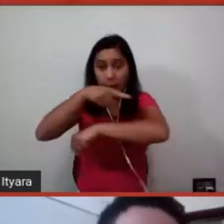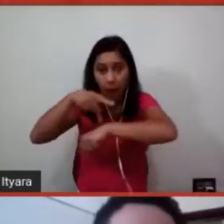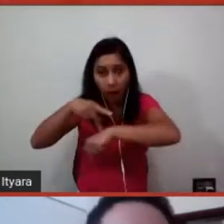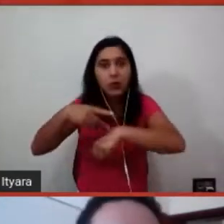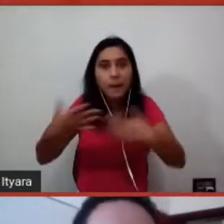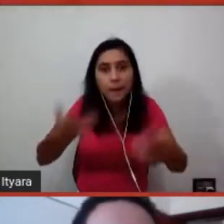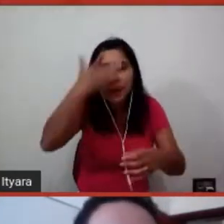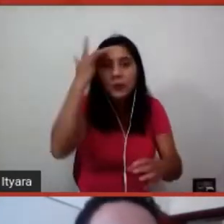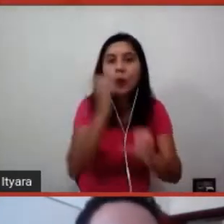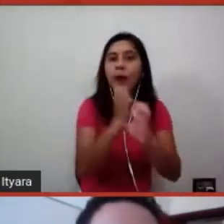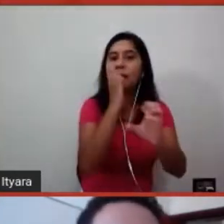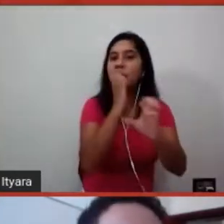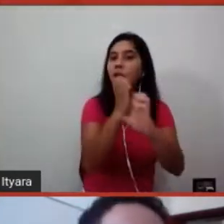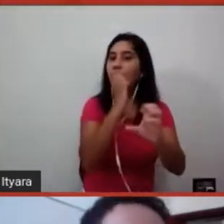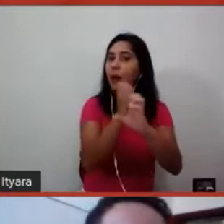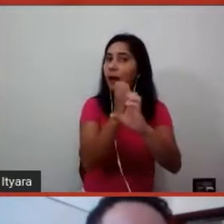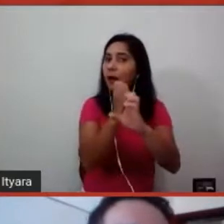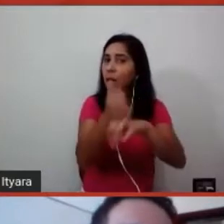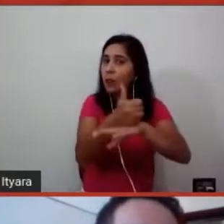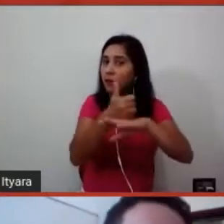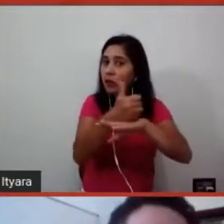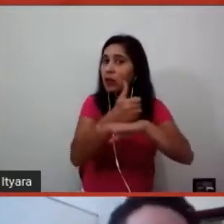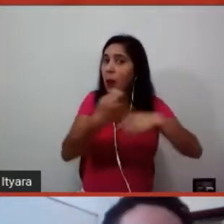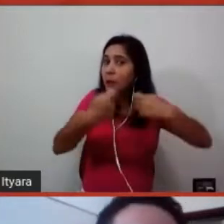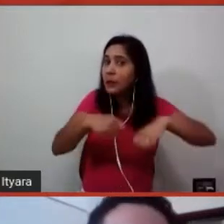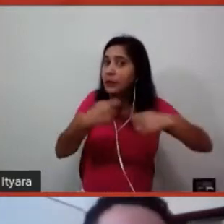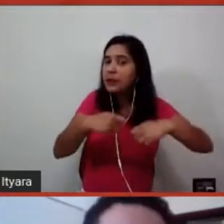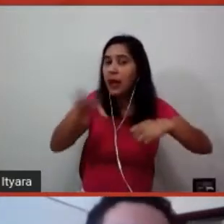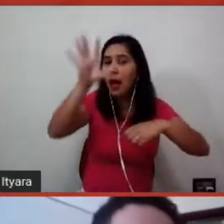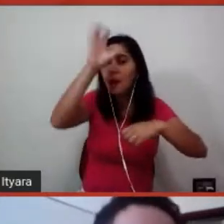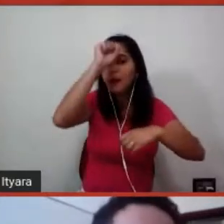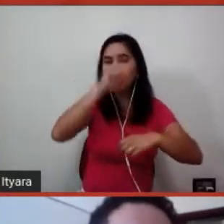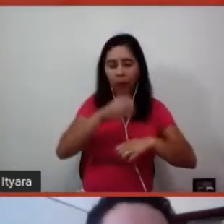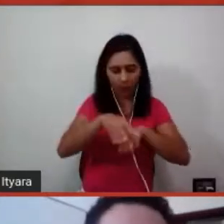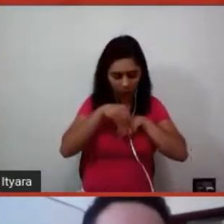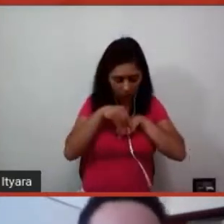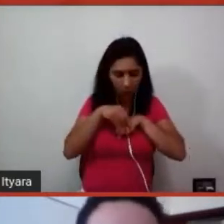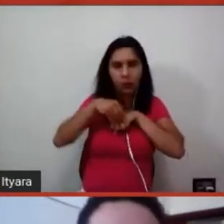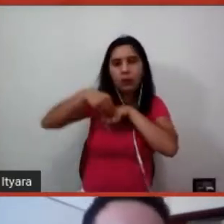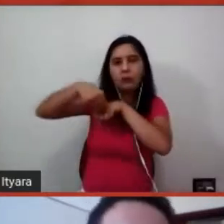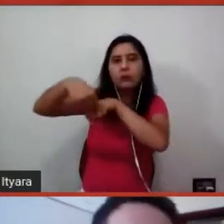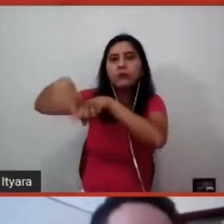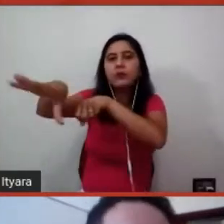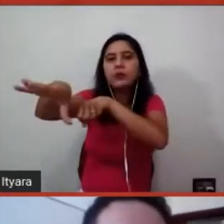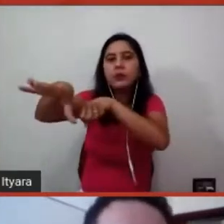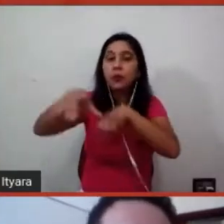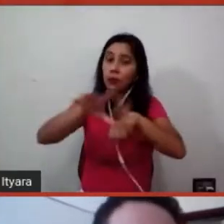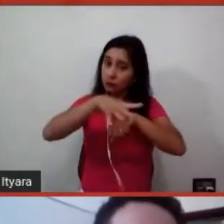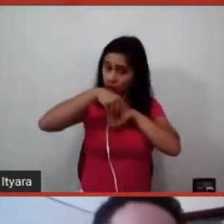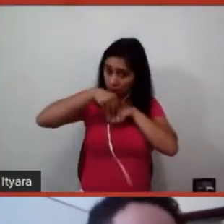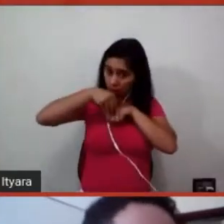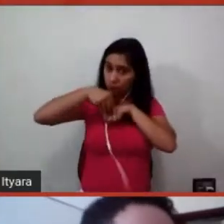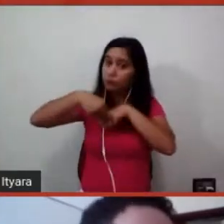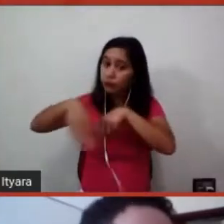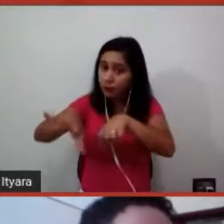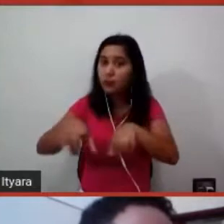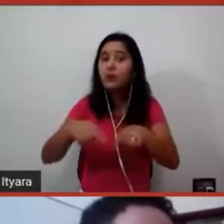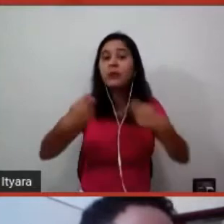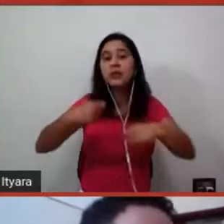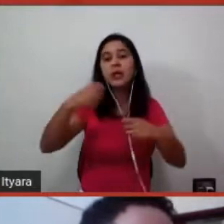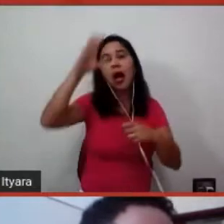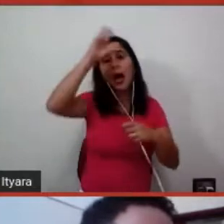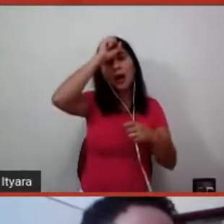têm que aprender a passar para frente, né? E aprender a aprender também, porque aprender e ensinar